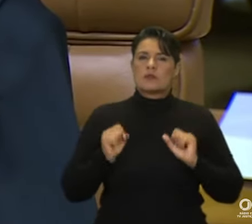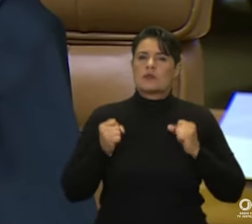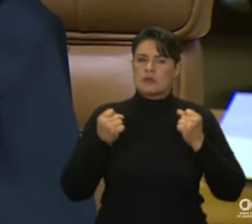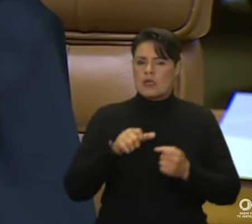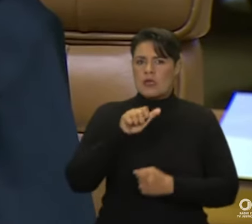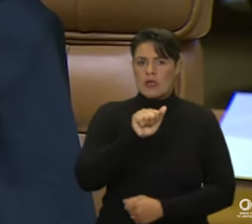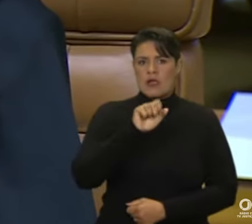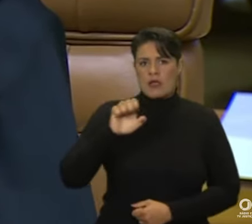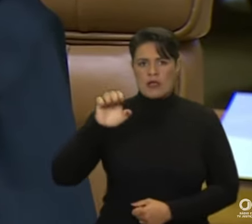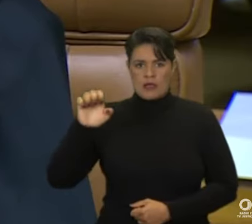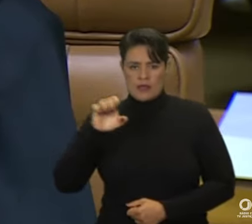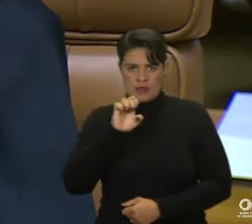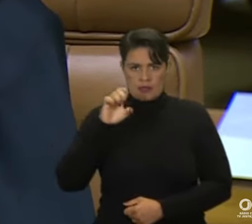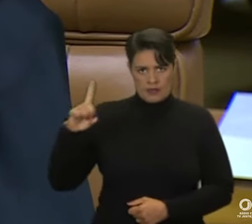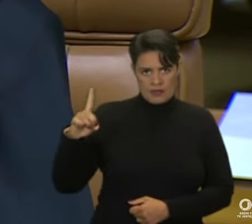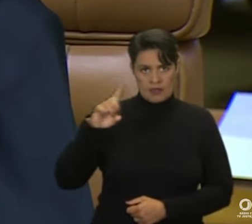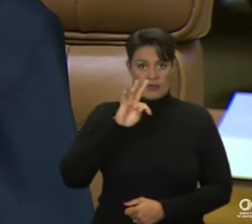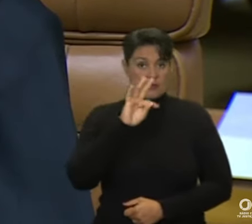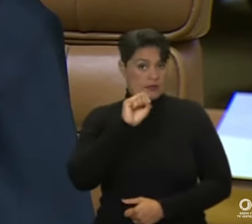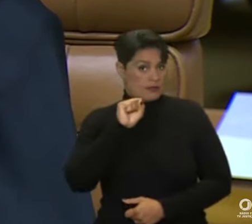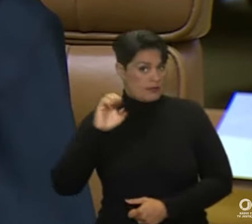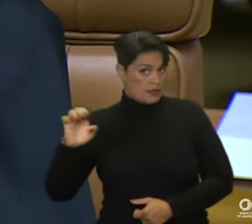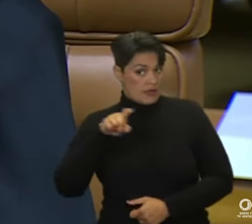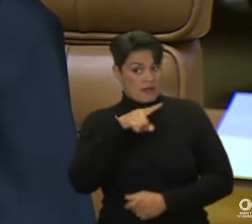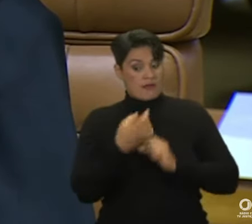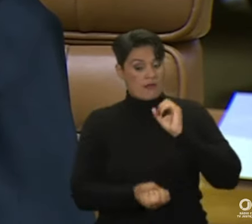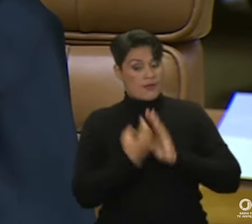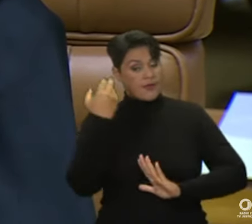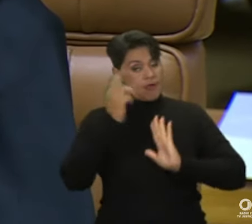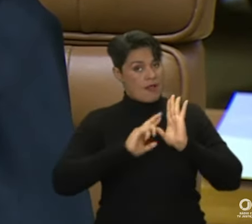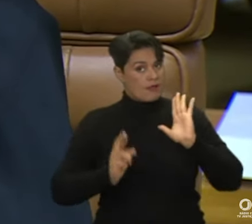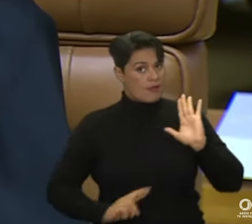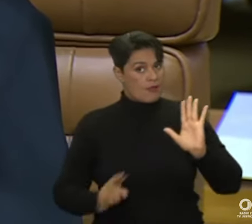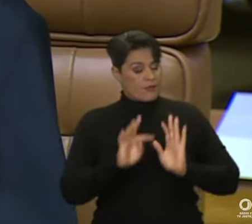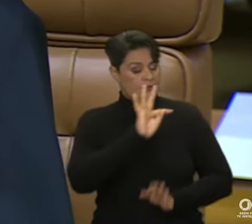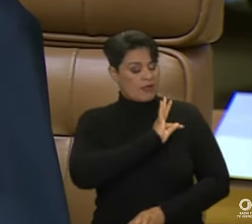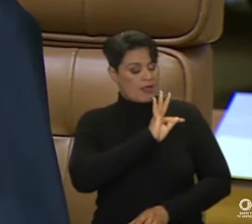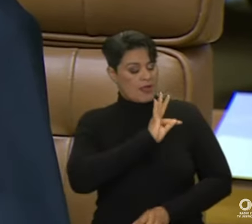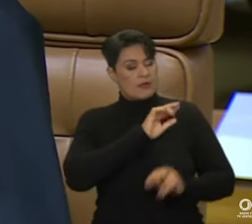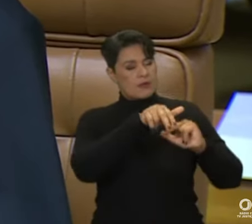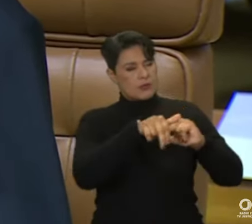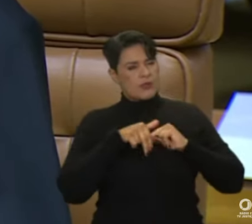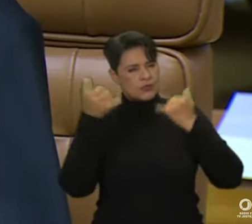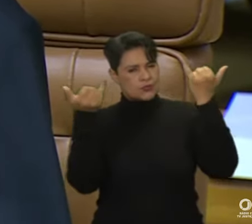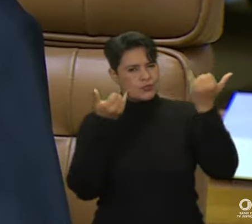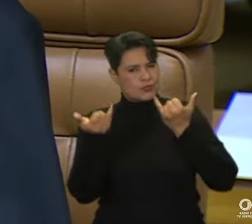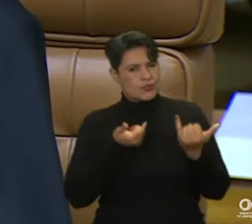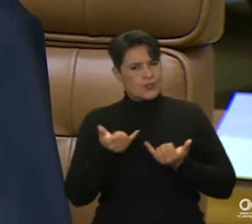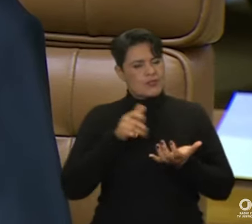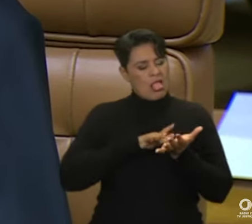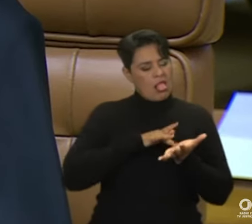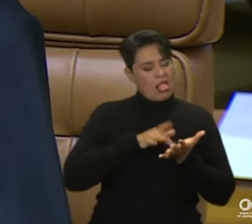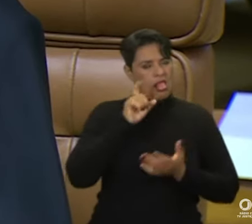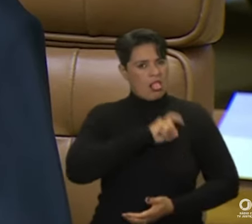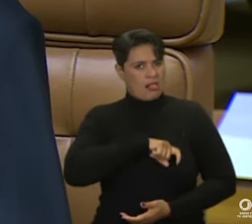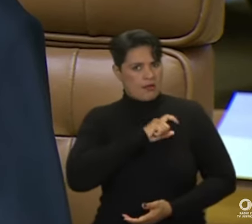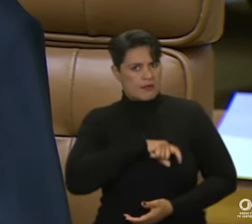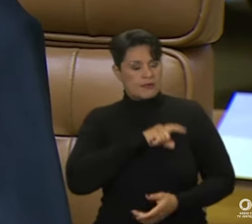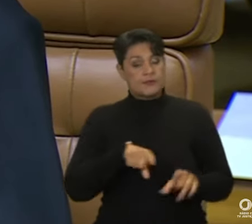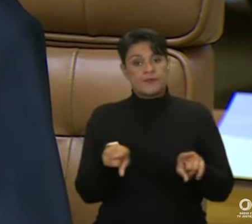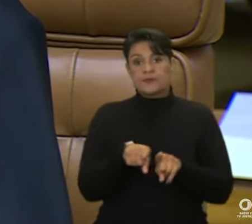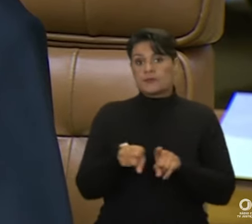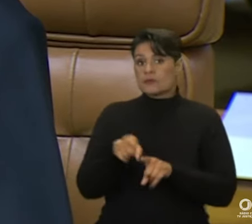AEED, do TSE, elaborasse relatórios técnicos sobre notícias falsas e discursos de ódio, que foram